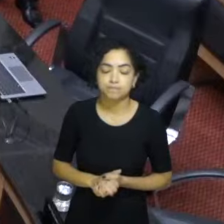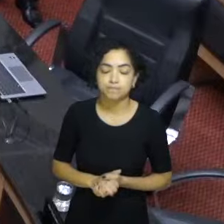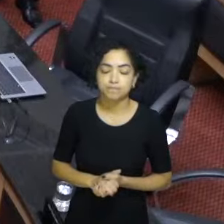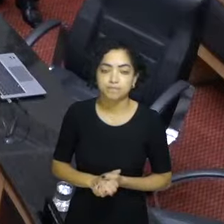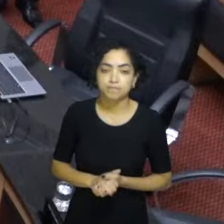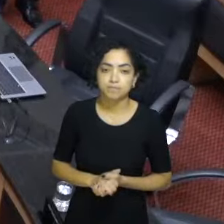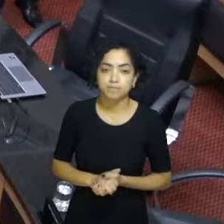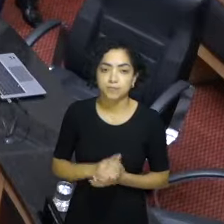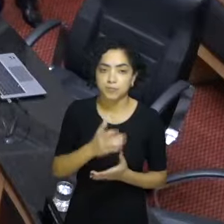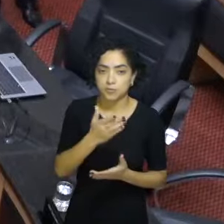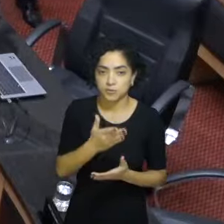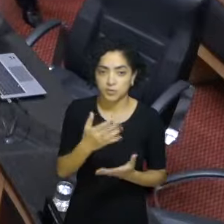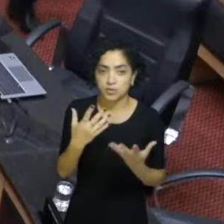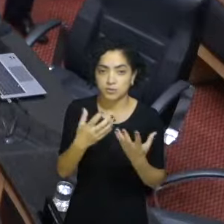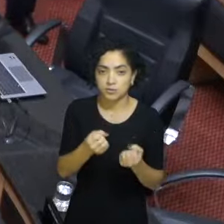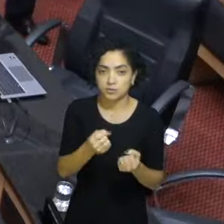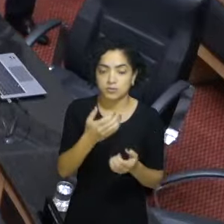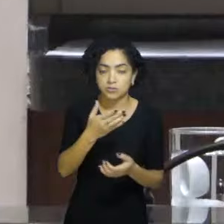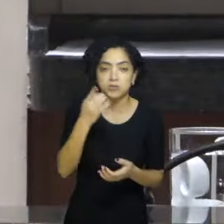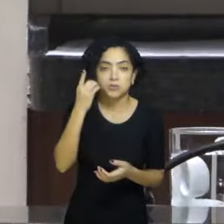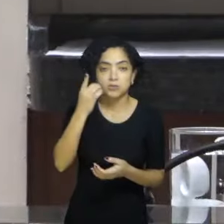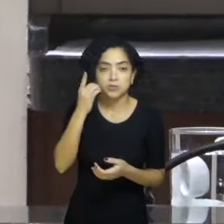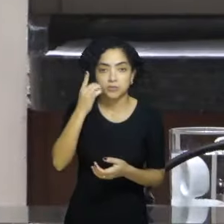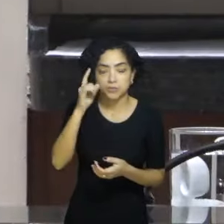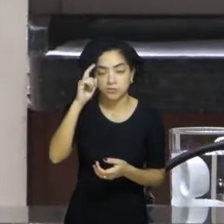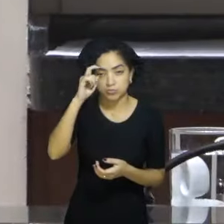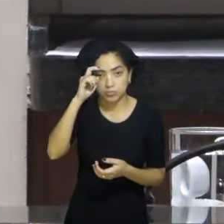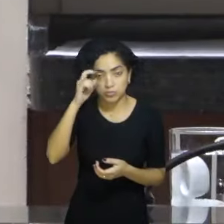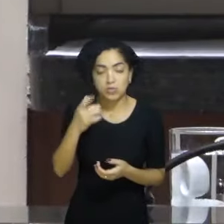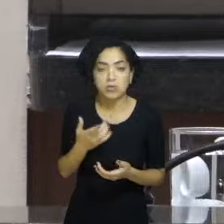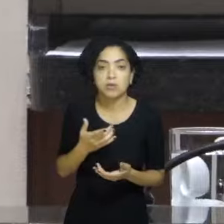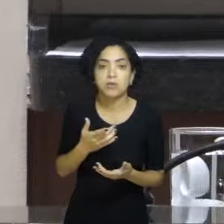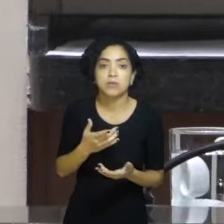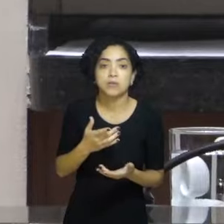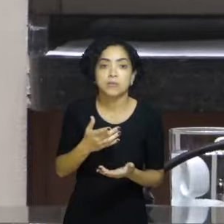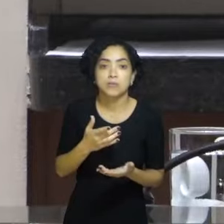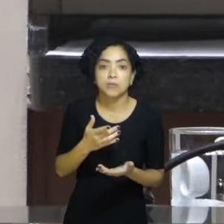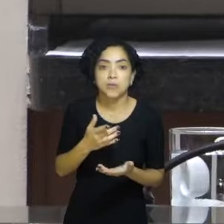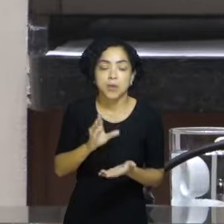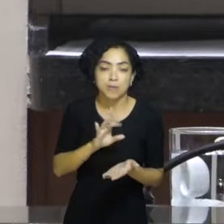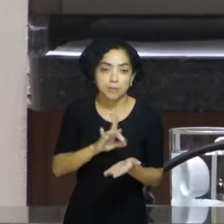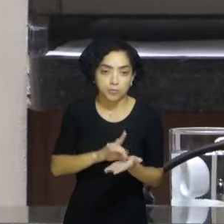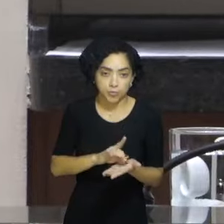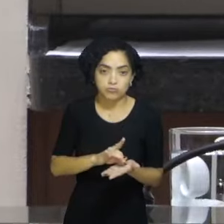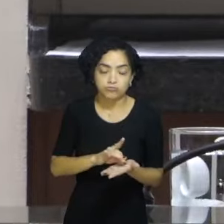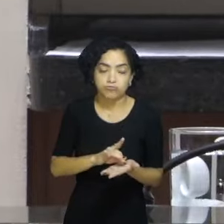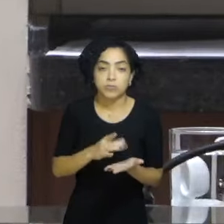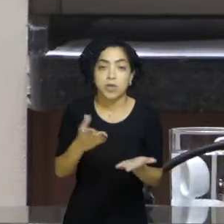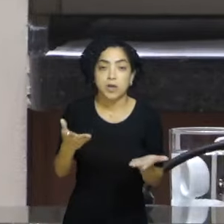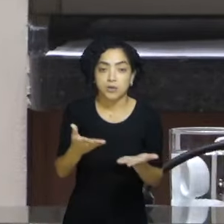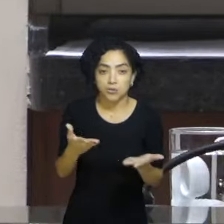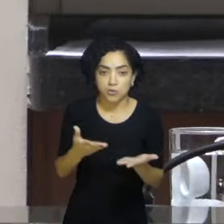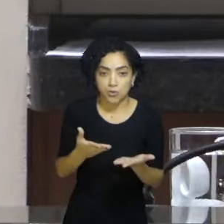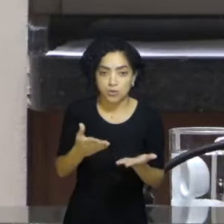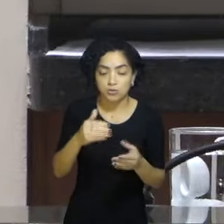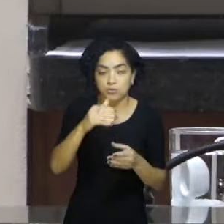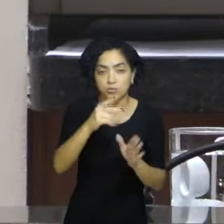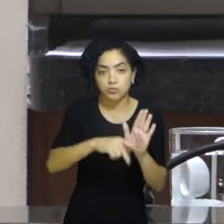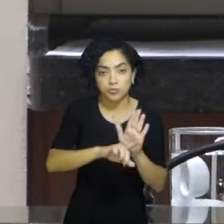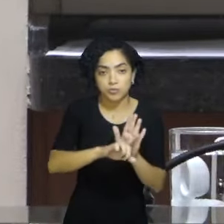do professor deputado Marcos Vieira de promulgar essa PEC ainda no dia de hoje. Discussão e votação em turno único do projeto de lei